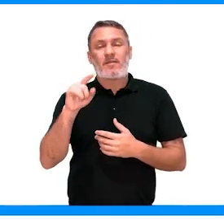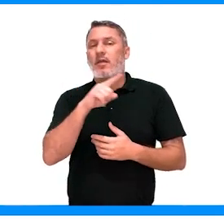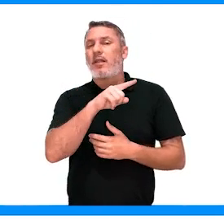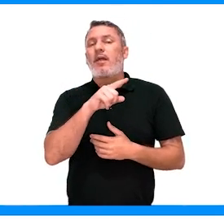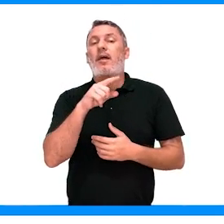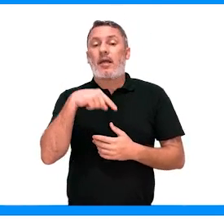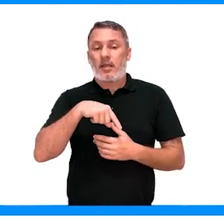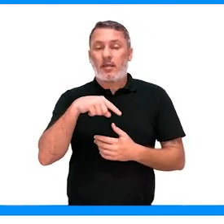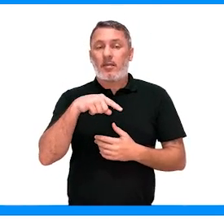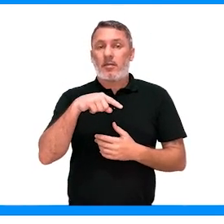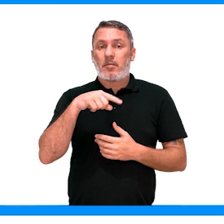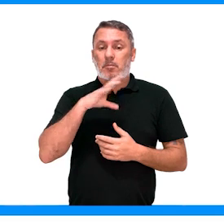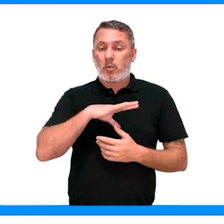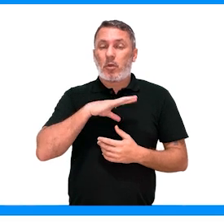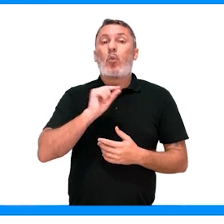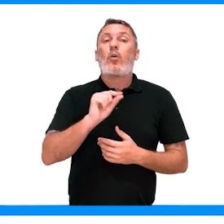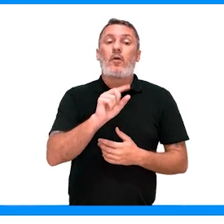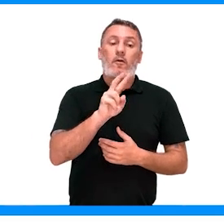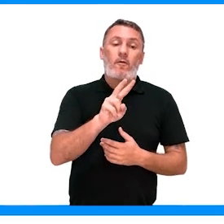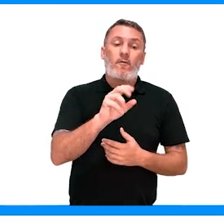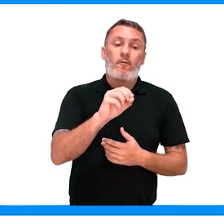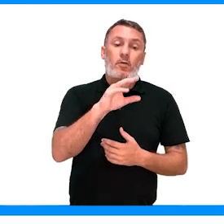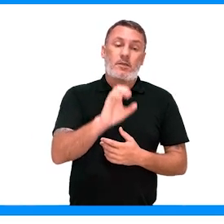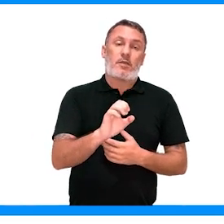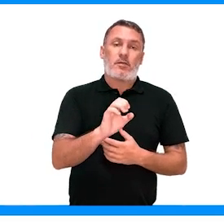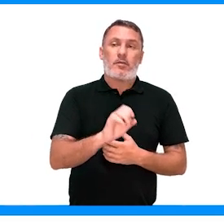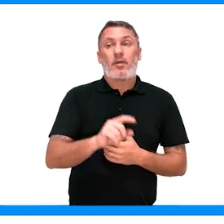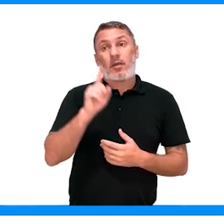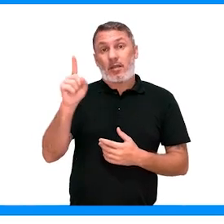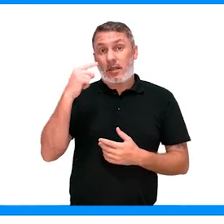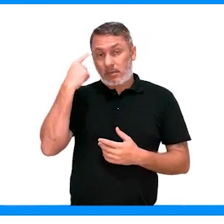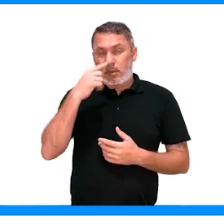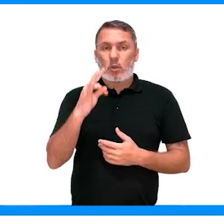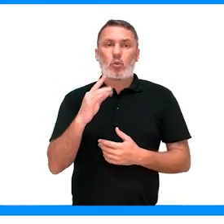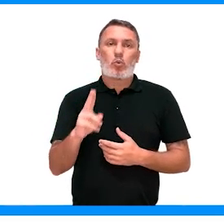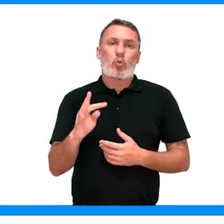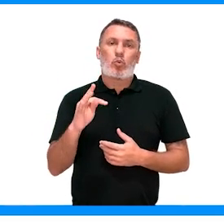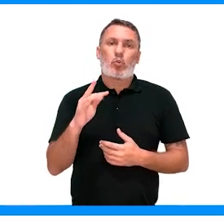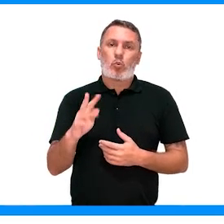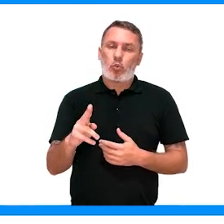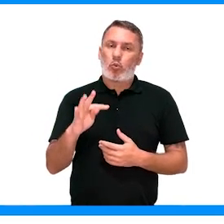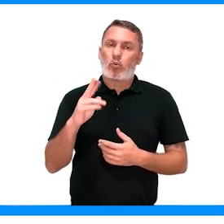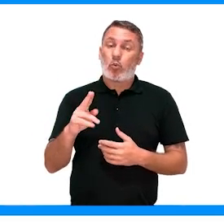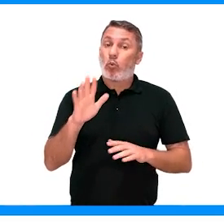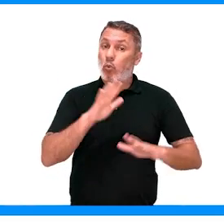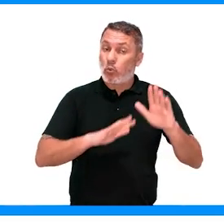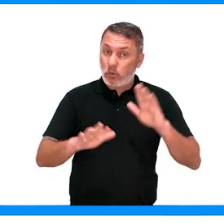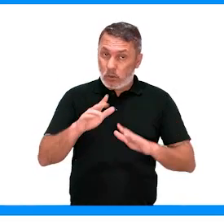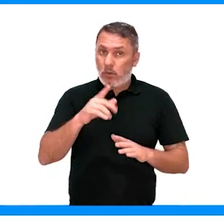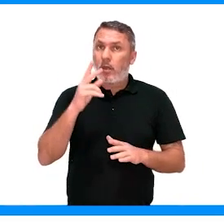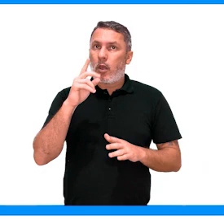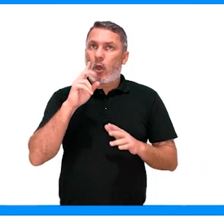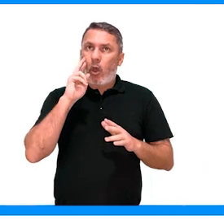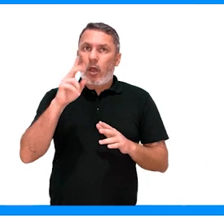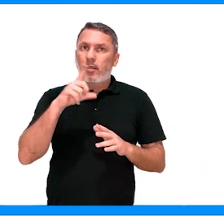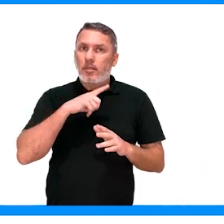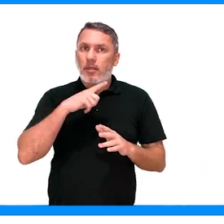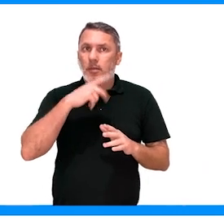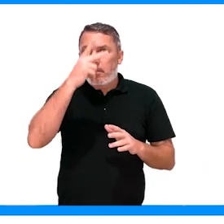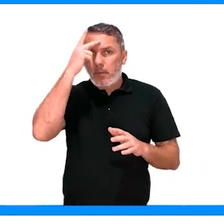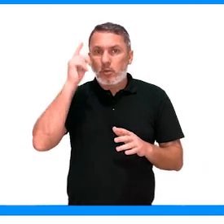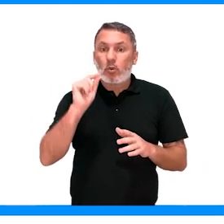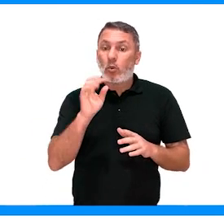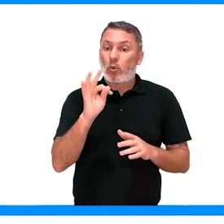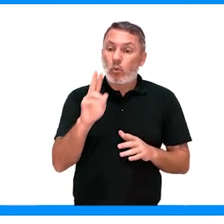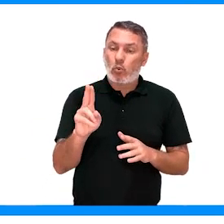tu, nós usamos o você. E o você nós conjugamos com terceira pessoa. Cuidado, no espanhol não é assim.